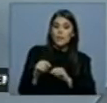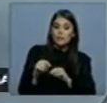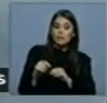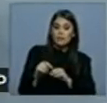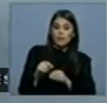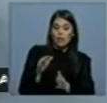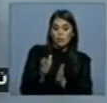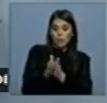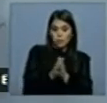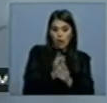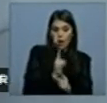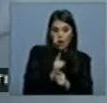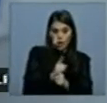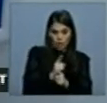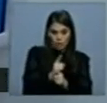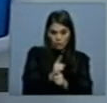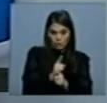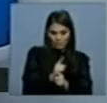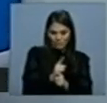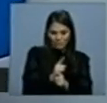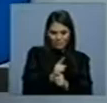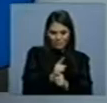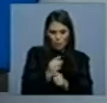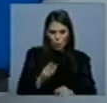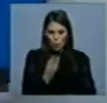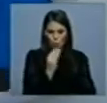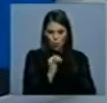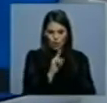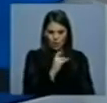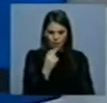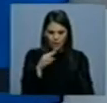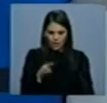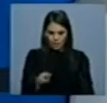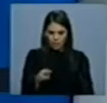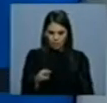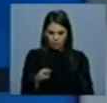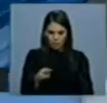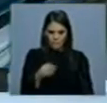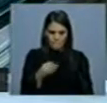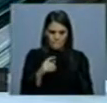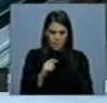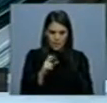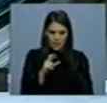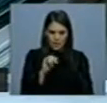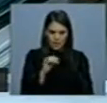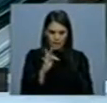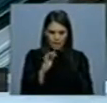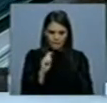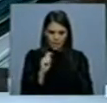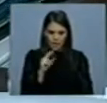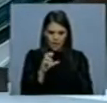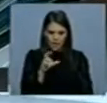emergência temos ficção científica. Agora, William Gibson, O Periférico. É daqueles clássicos de ficção